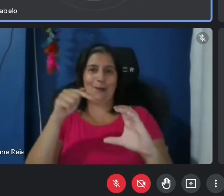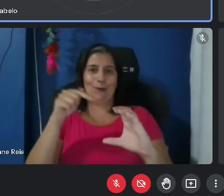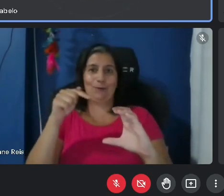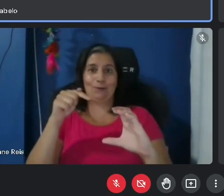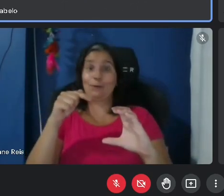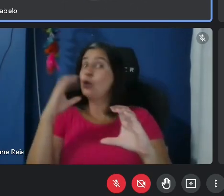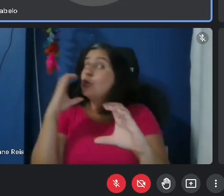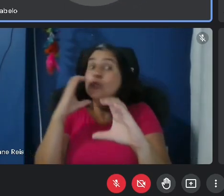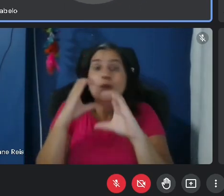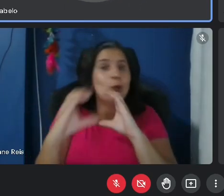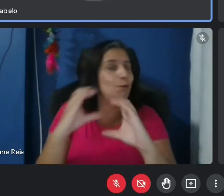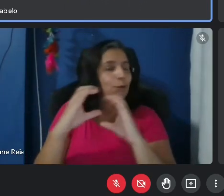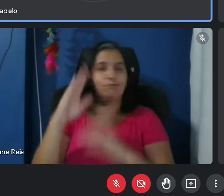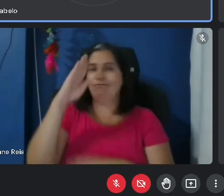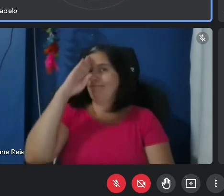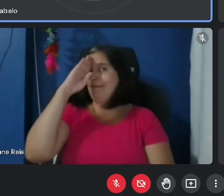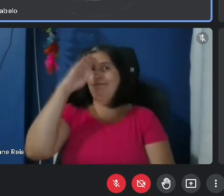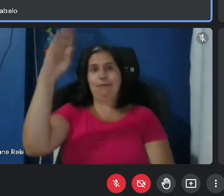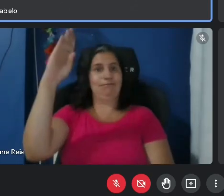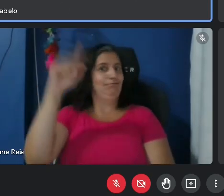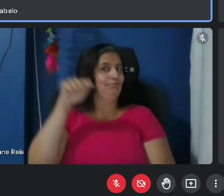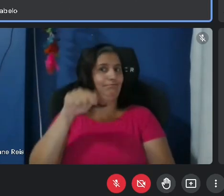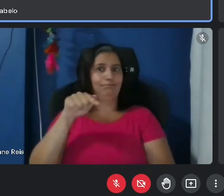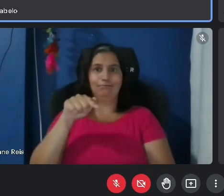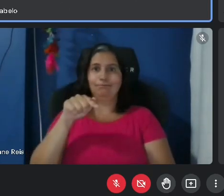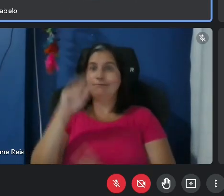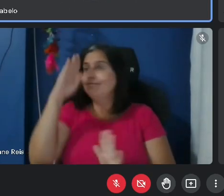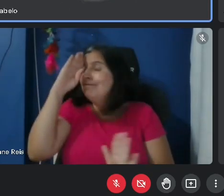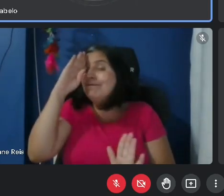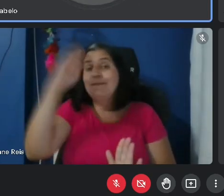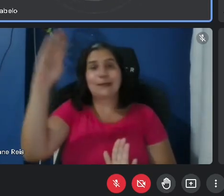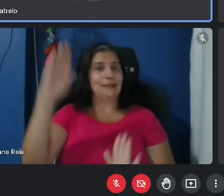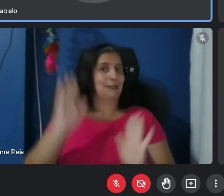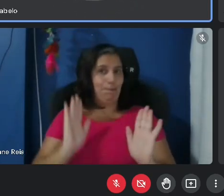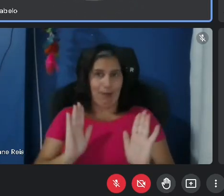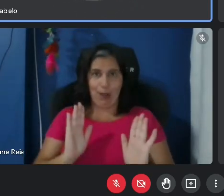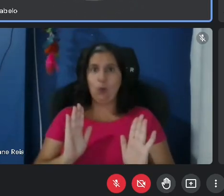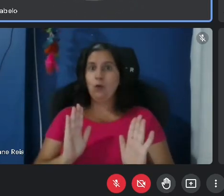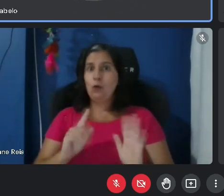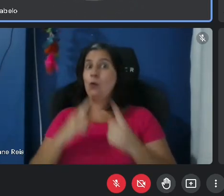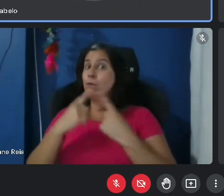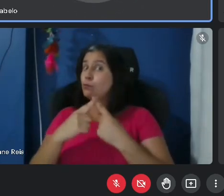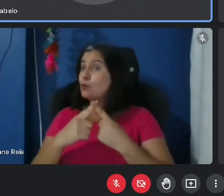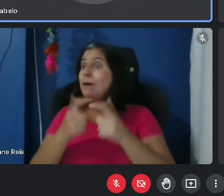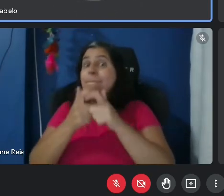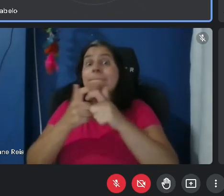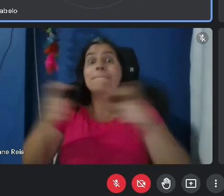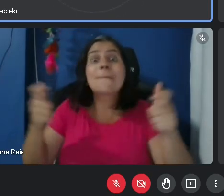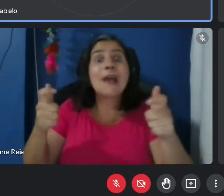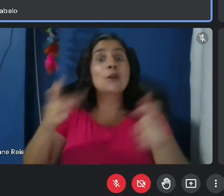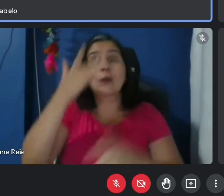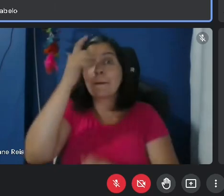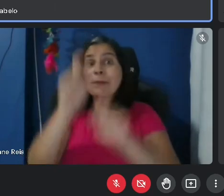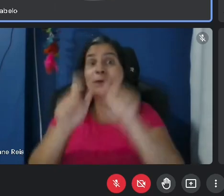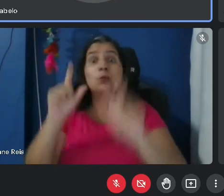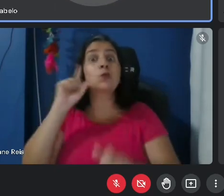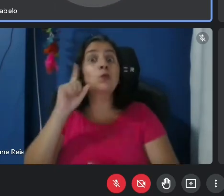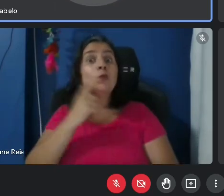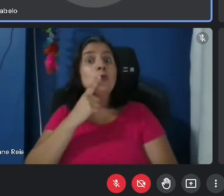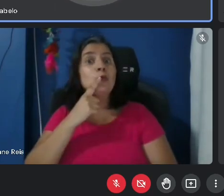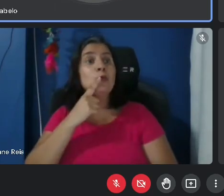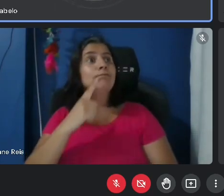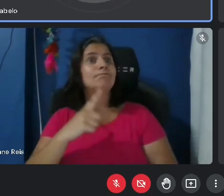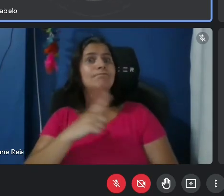política pública? A falta de comunicação. A comunicação é o problema principal, porque